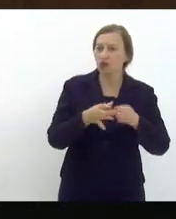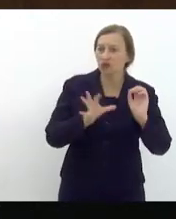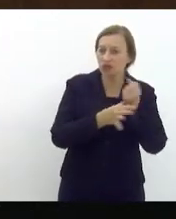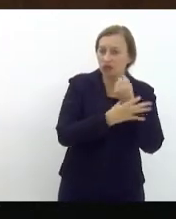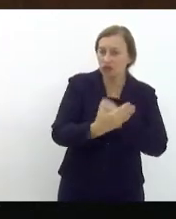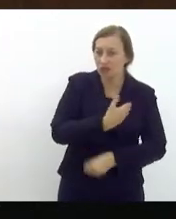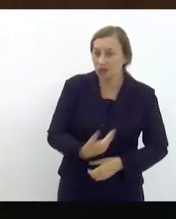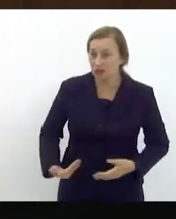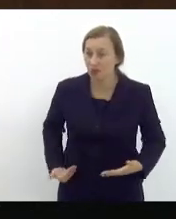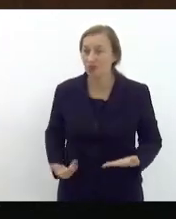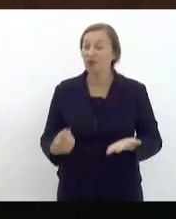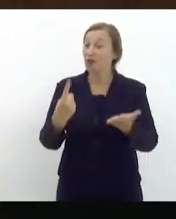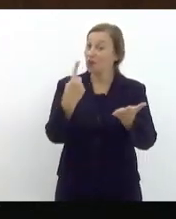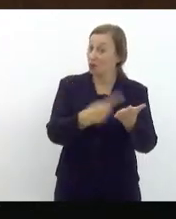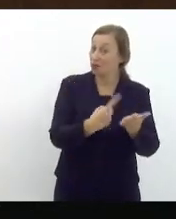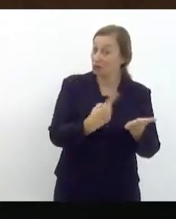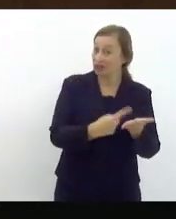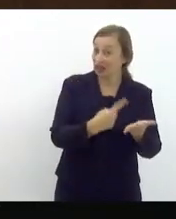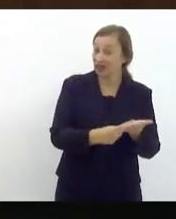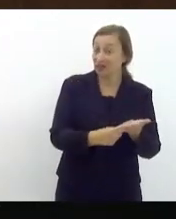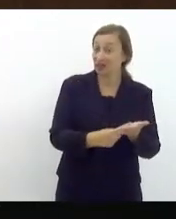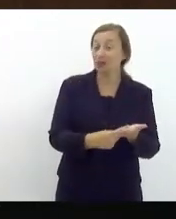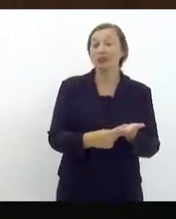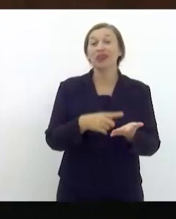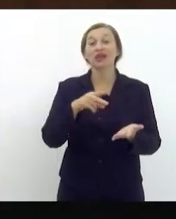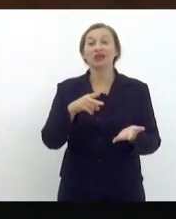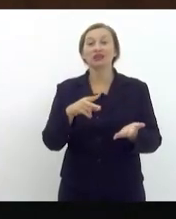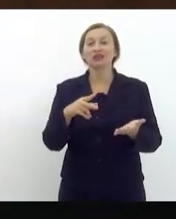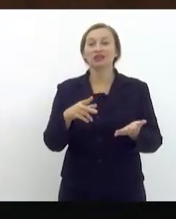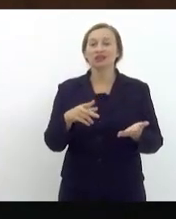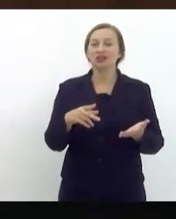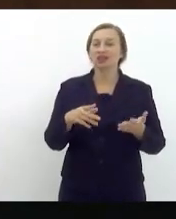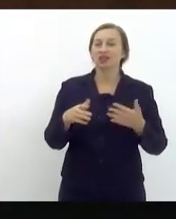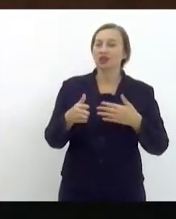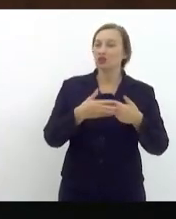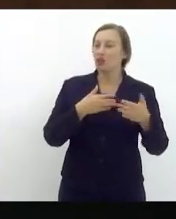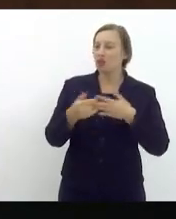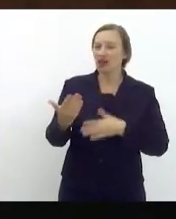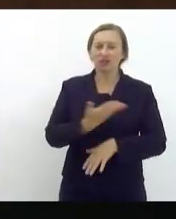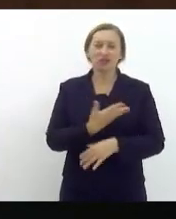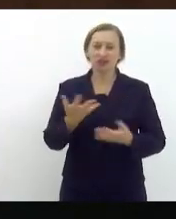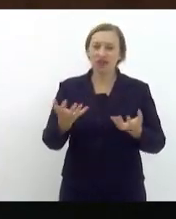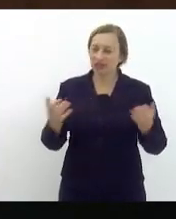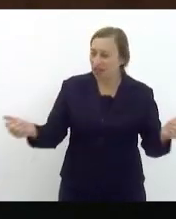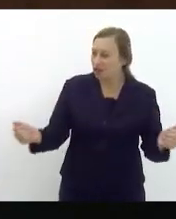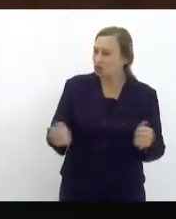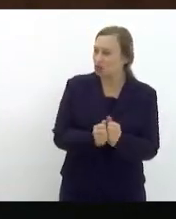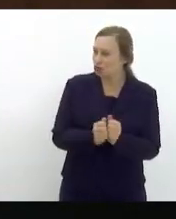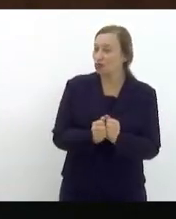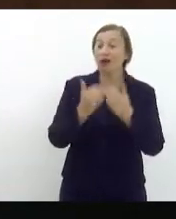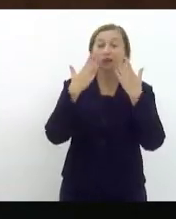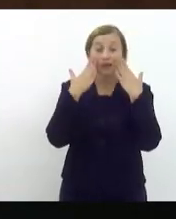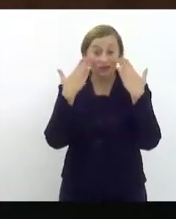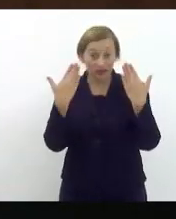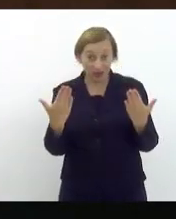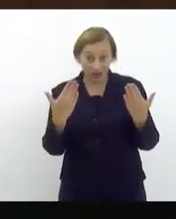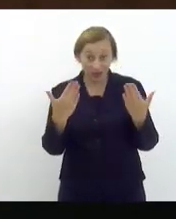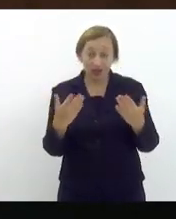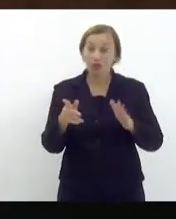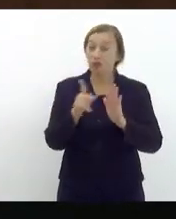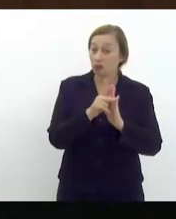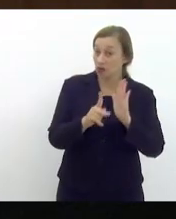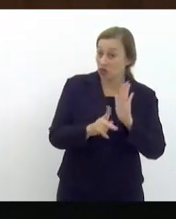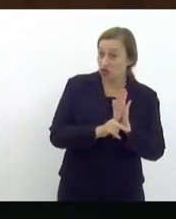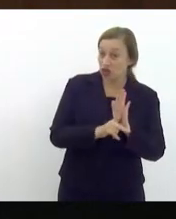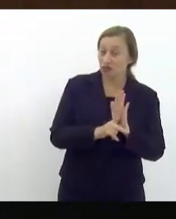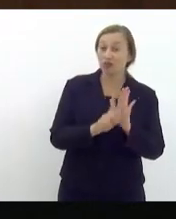ficou acordado que a gente vai aberto a Qualquer colega que queira participar apresentar um projeto